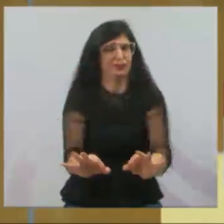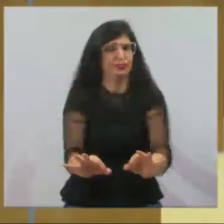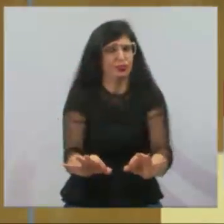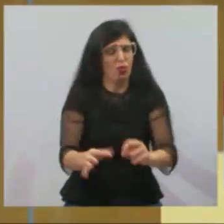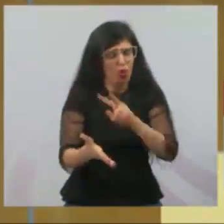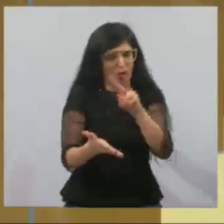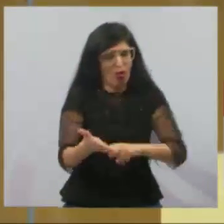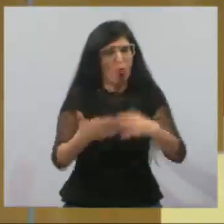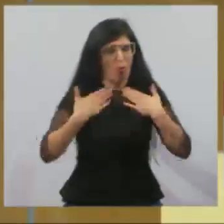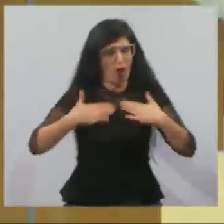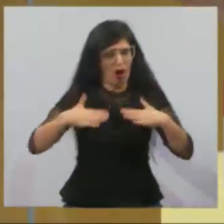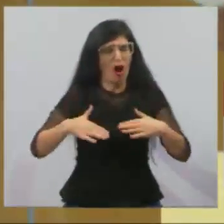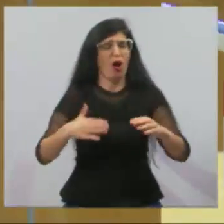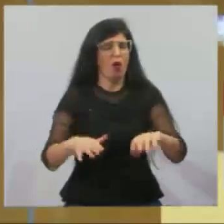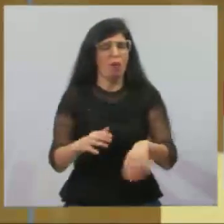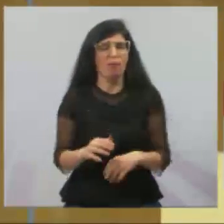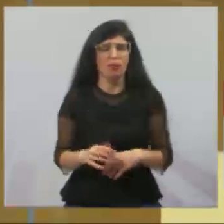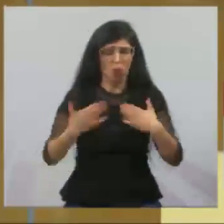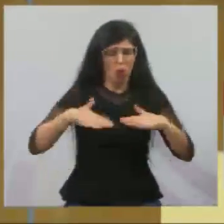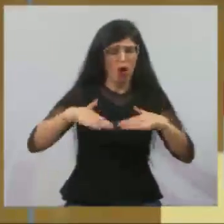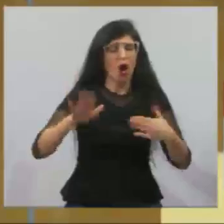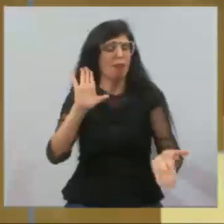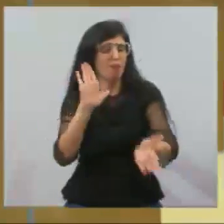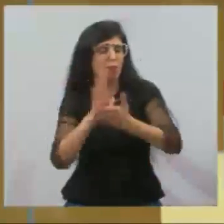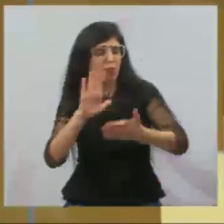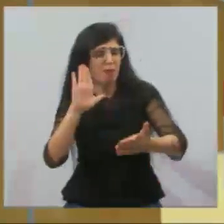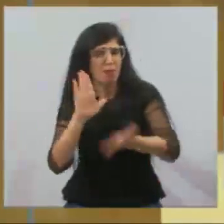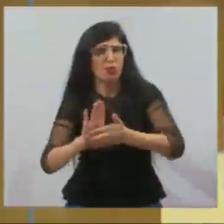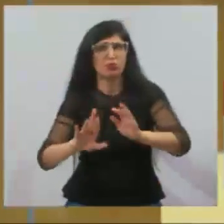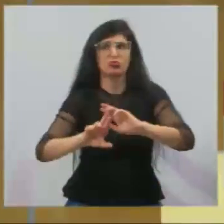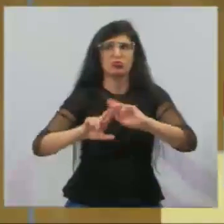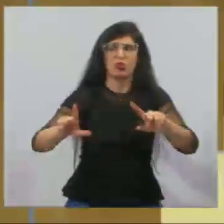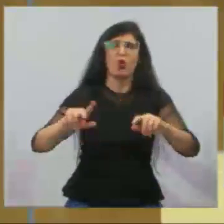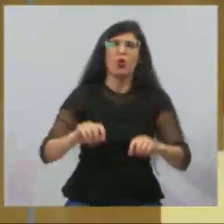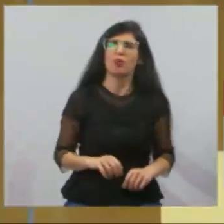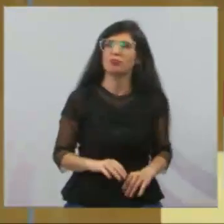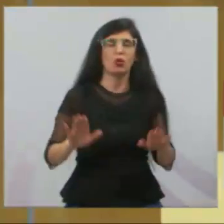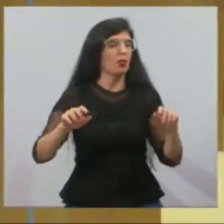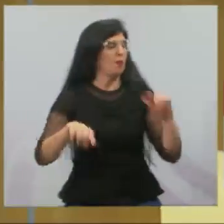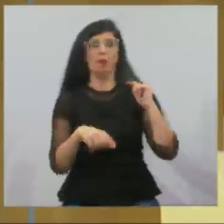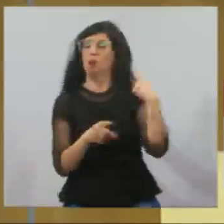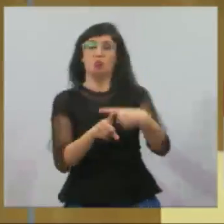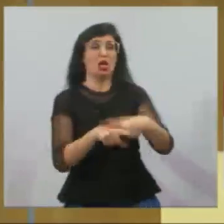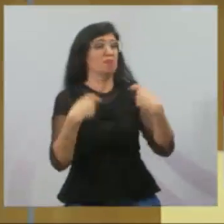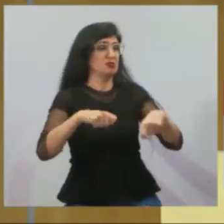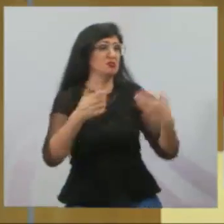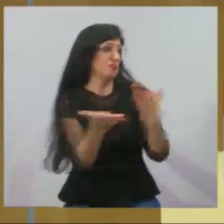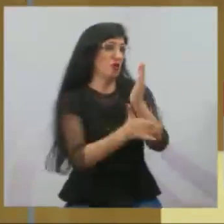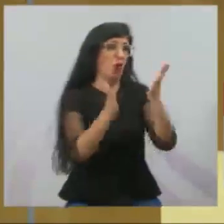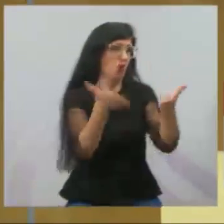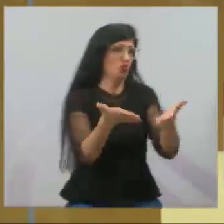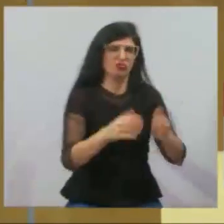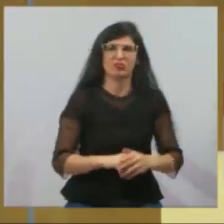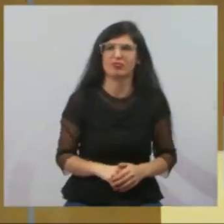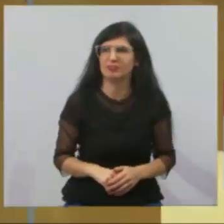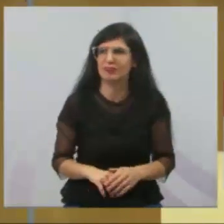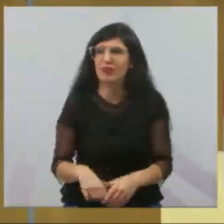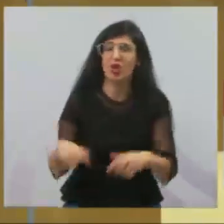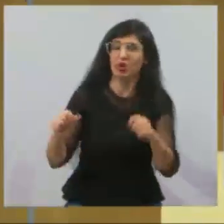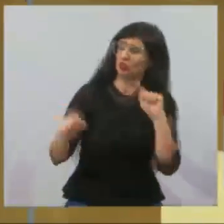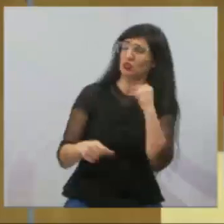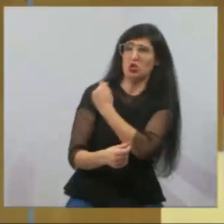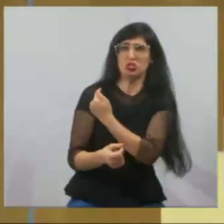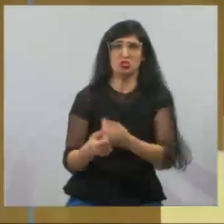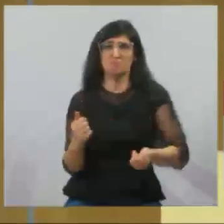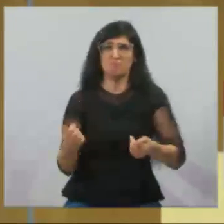dizer que o projeto tem que ser aprovado. Então, o que nós estamos fazendo aqui? Se é simplesmente para homologarmos uma